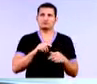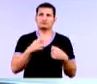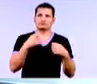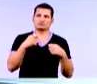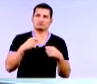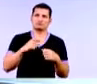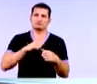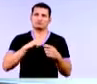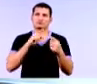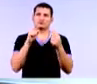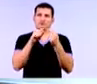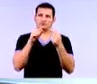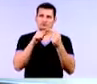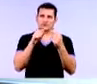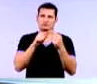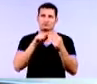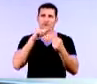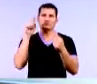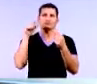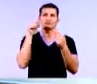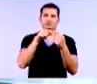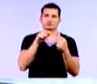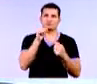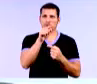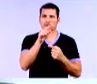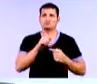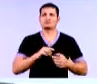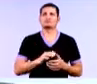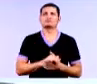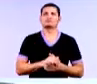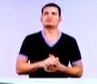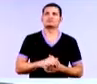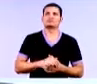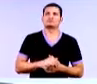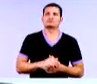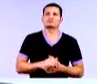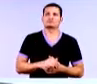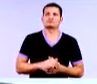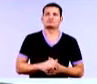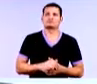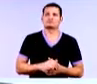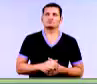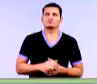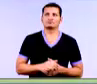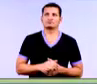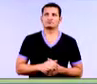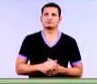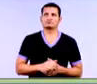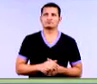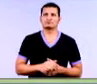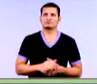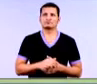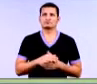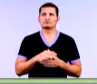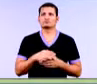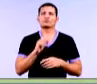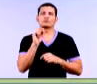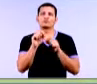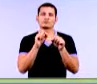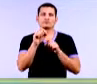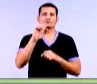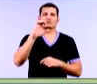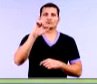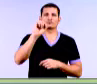esteja totalmente ligado ao objetivo dele. Vamos dar mais uma olhada aqui? O escopo de um algoritmo. O que é o